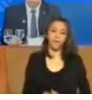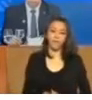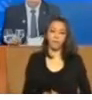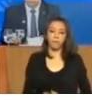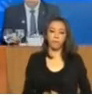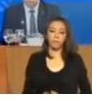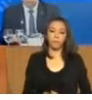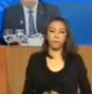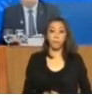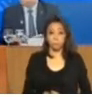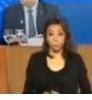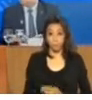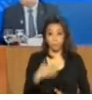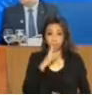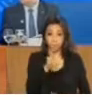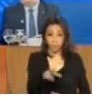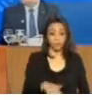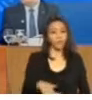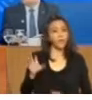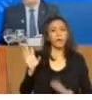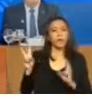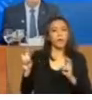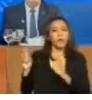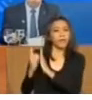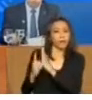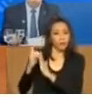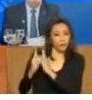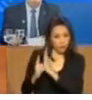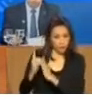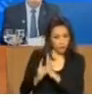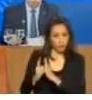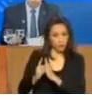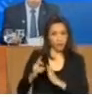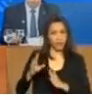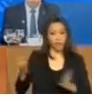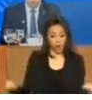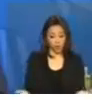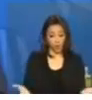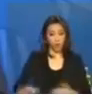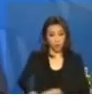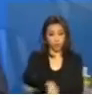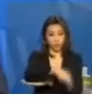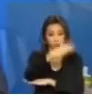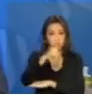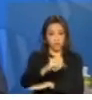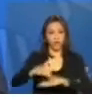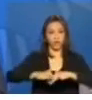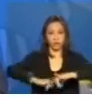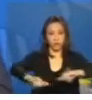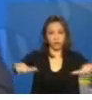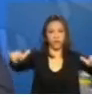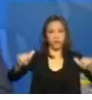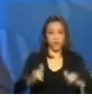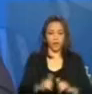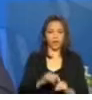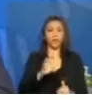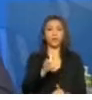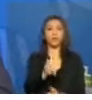Bom, em relação ao decreto, a publicação é ao longo do dia de hoje, no Diário